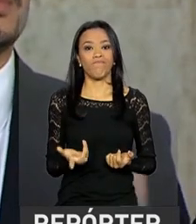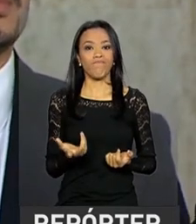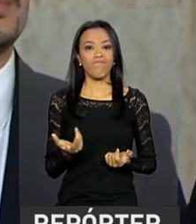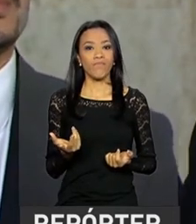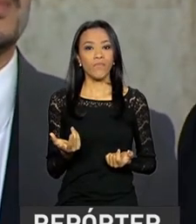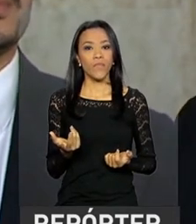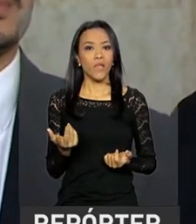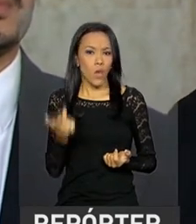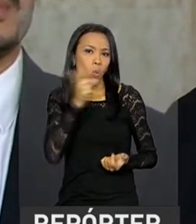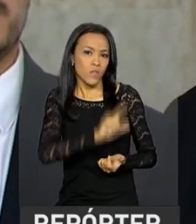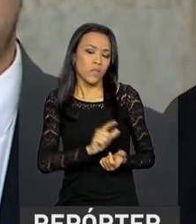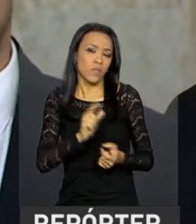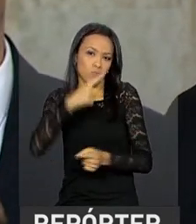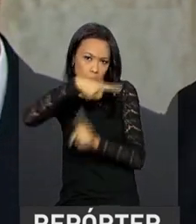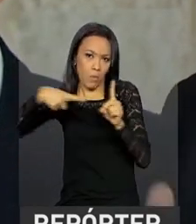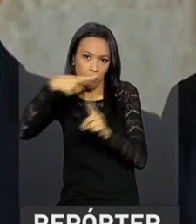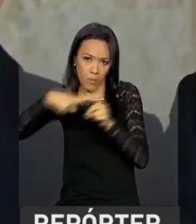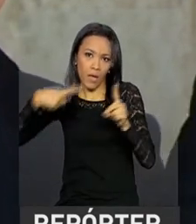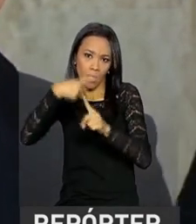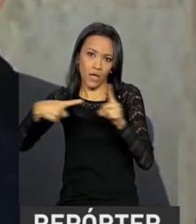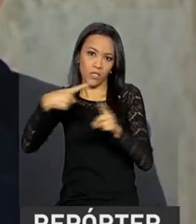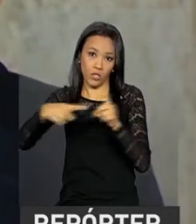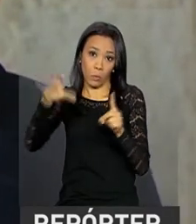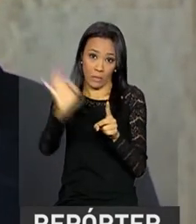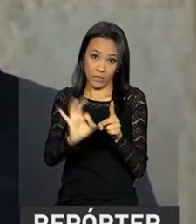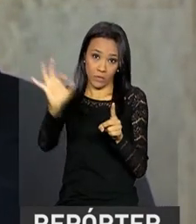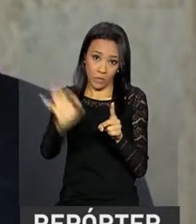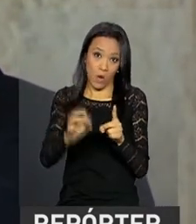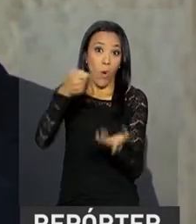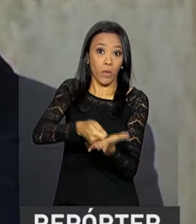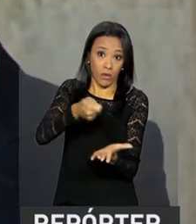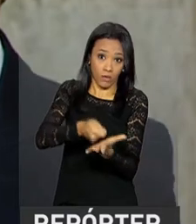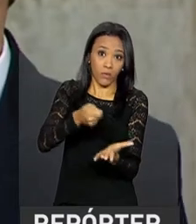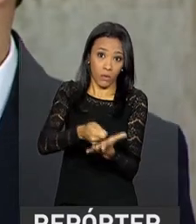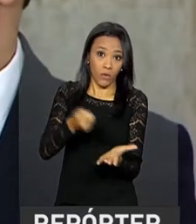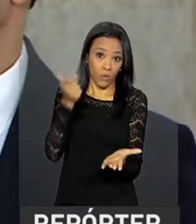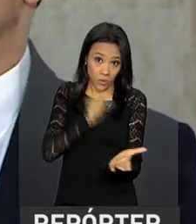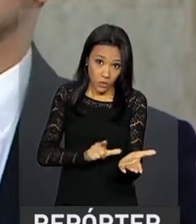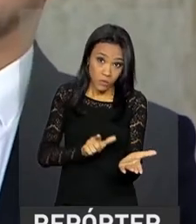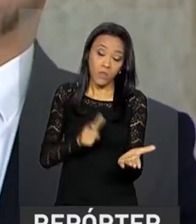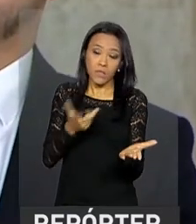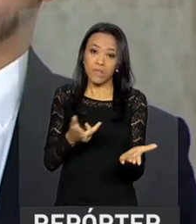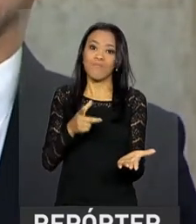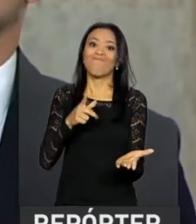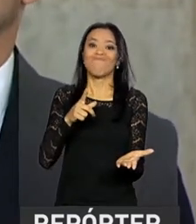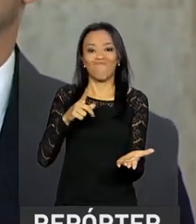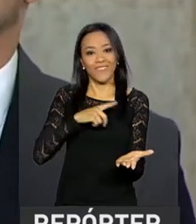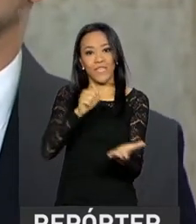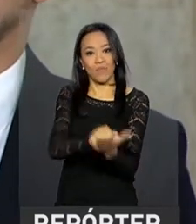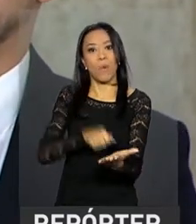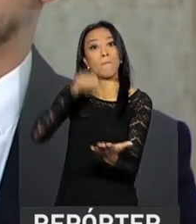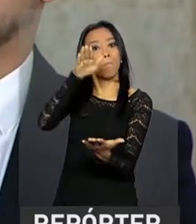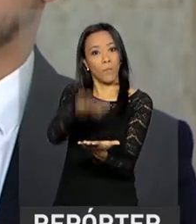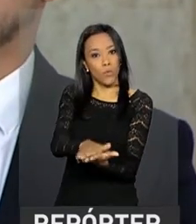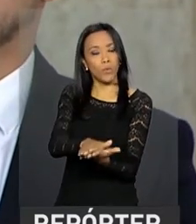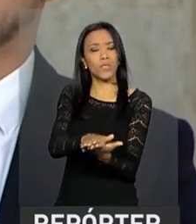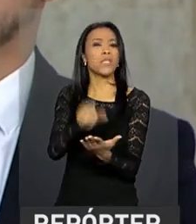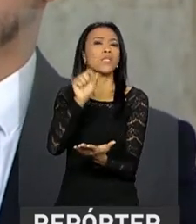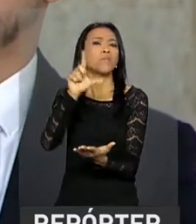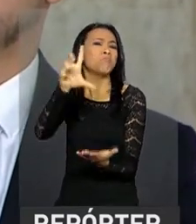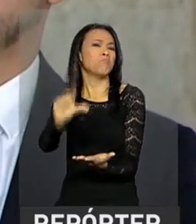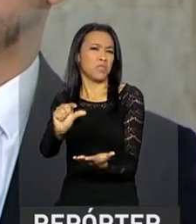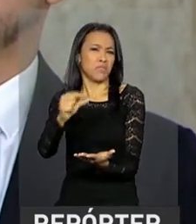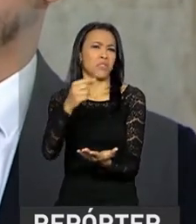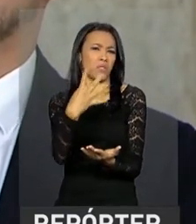uma parte do percentual mínimo obrigatório você recebe uma multa mínima de 40%